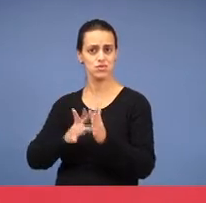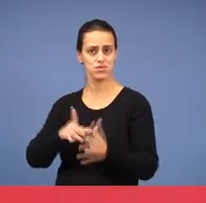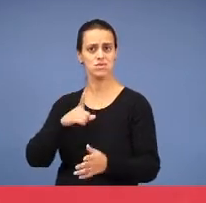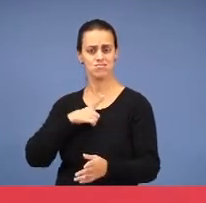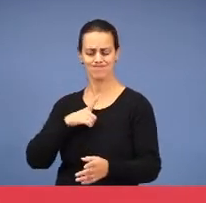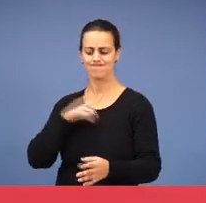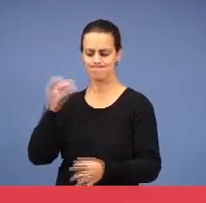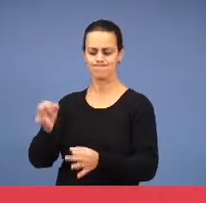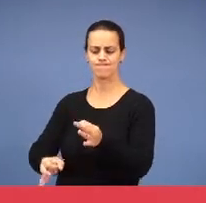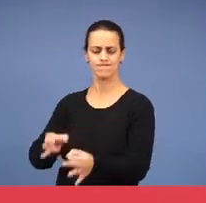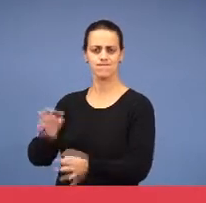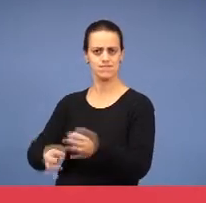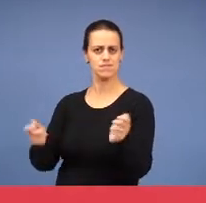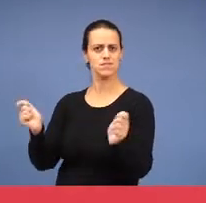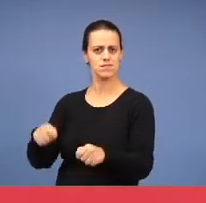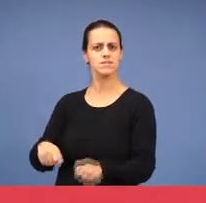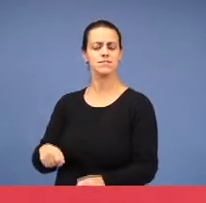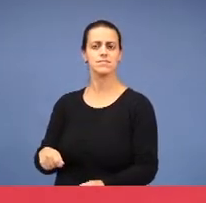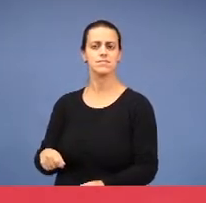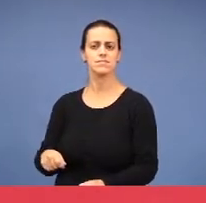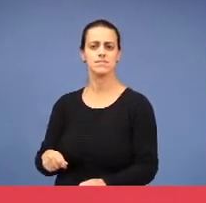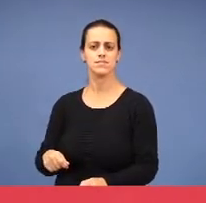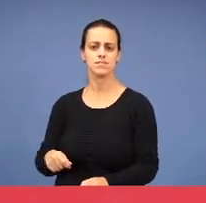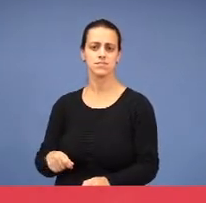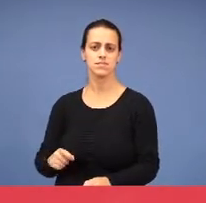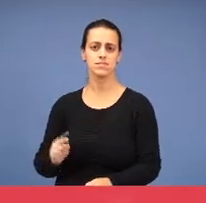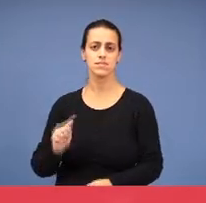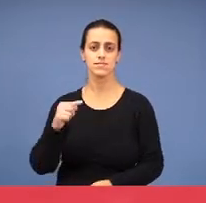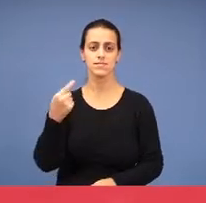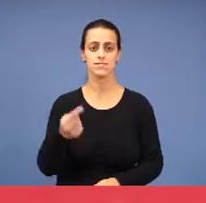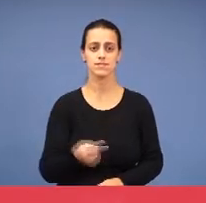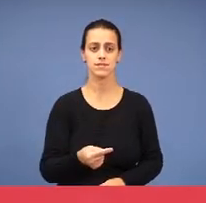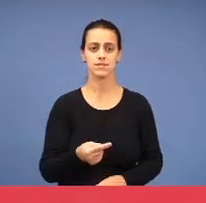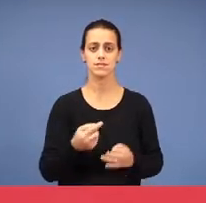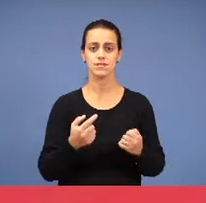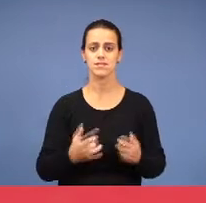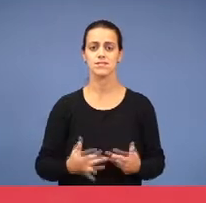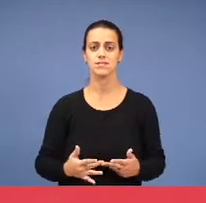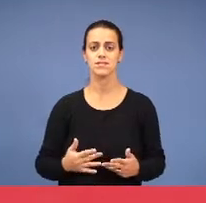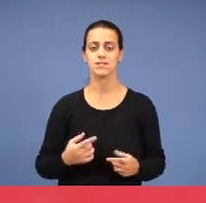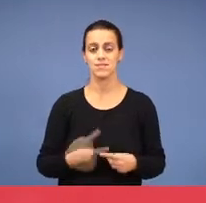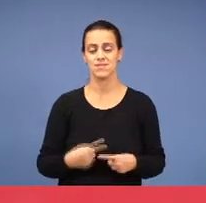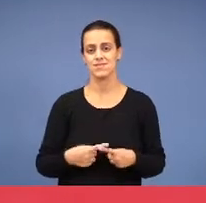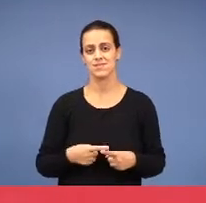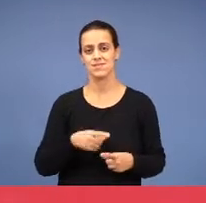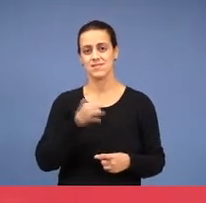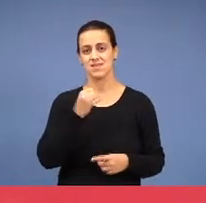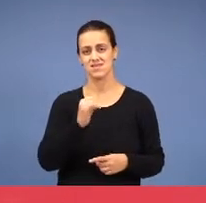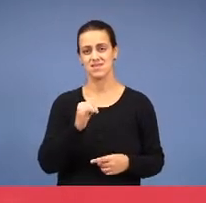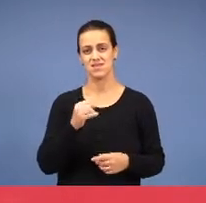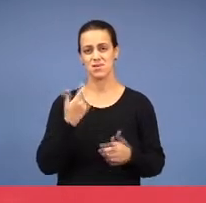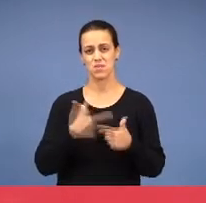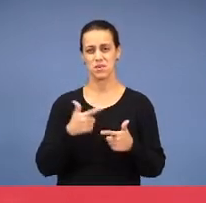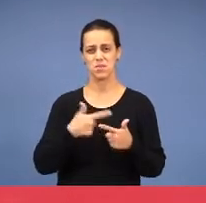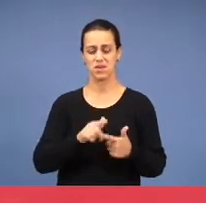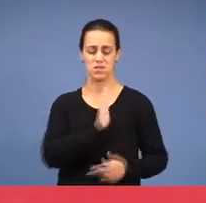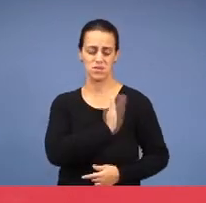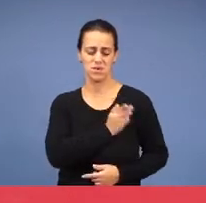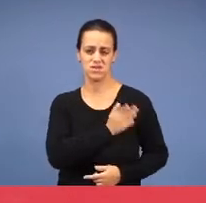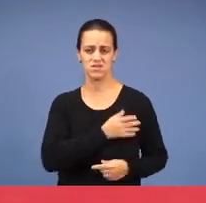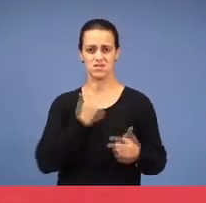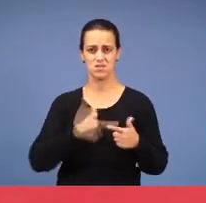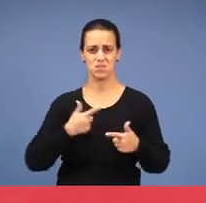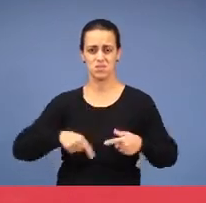a igreja. Depois, diz assim, onde está? Porque quando você tem um problema de rins e coração, não tem